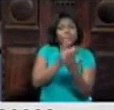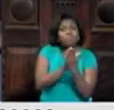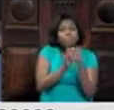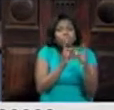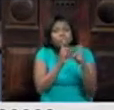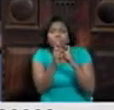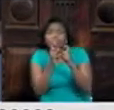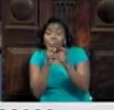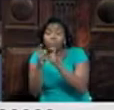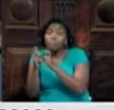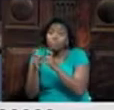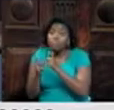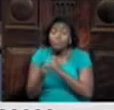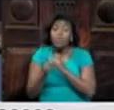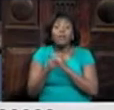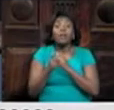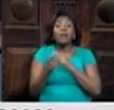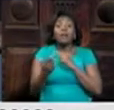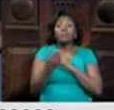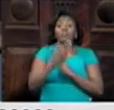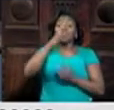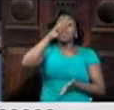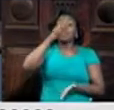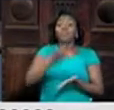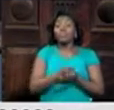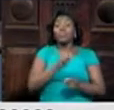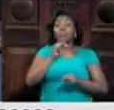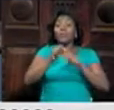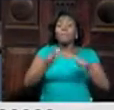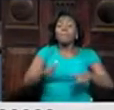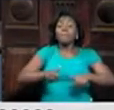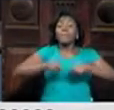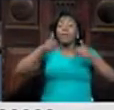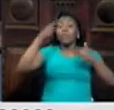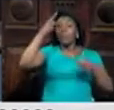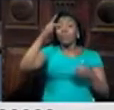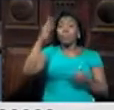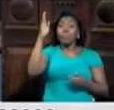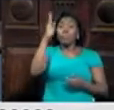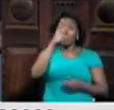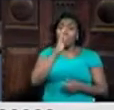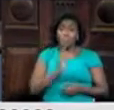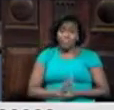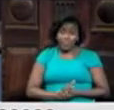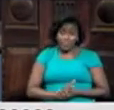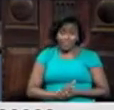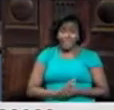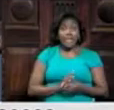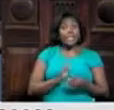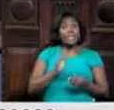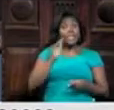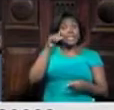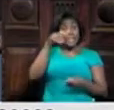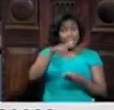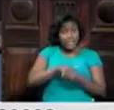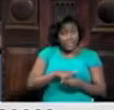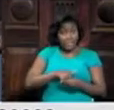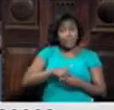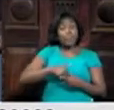para definir o que é melhor para o país, inclusive nas eleições majoritárias e também nas